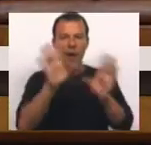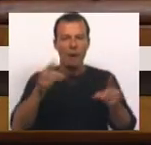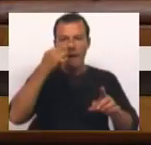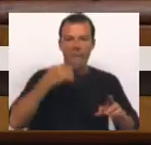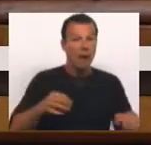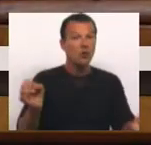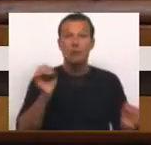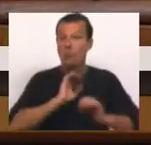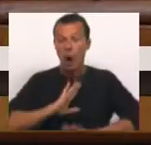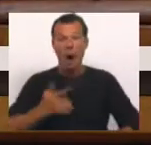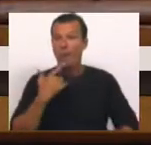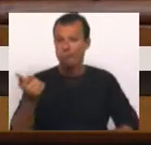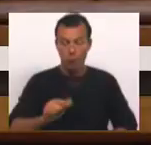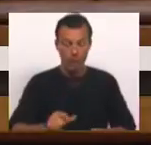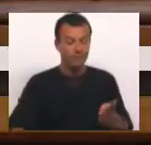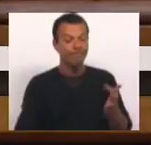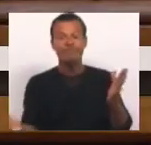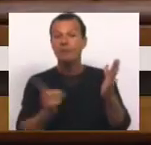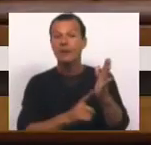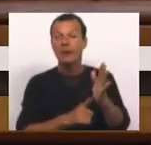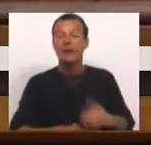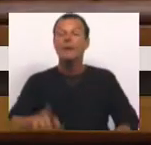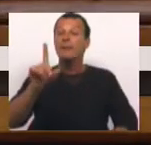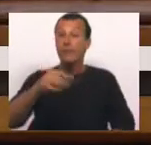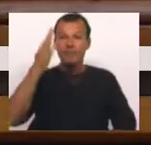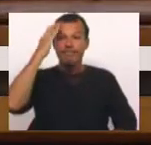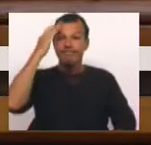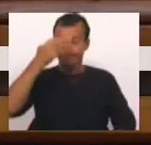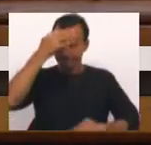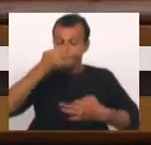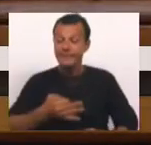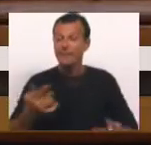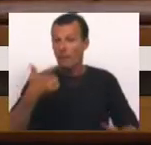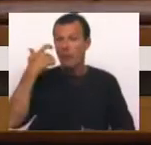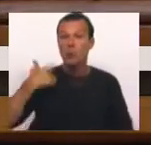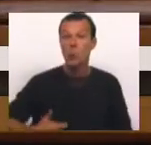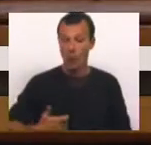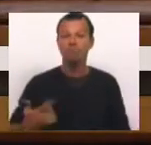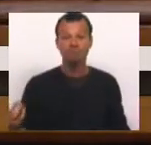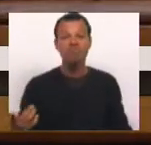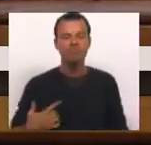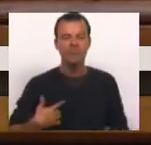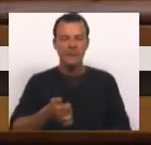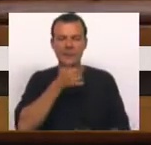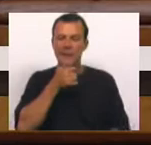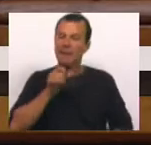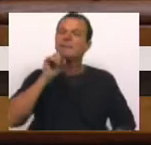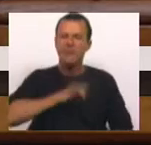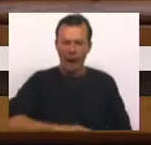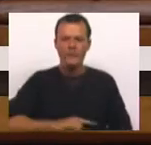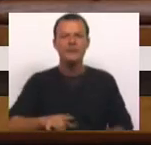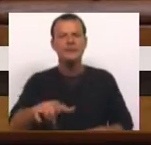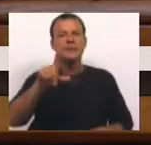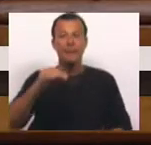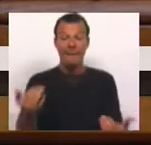ficar implícito ou subentendido; ser consciente, tem de provir de pessoa plenamente capaz de compreender e decidir; ser